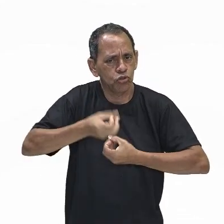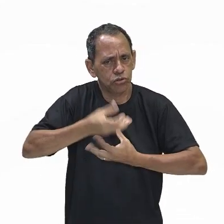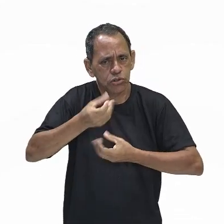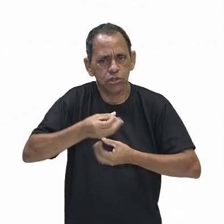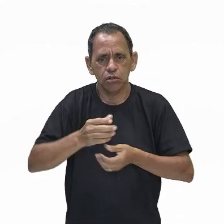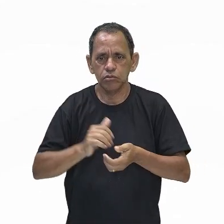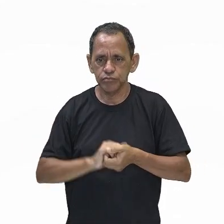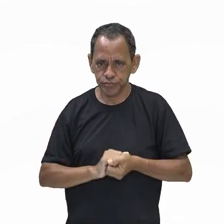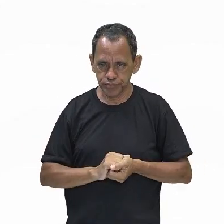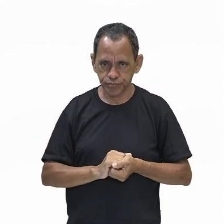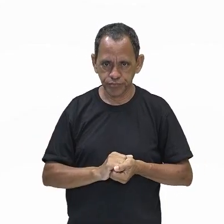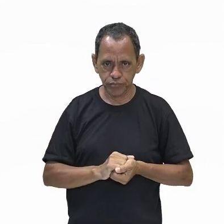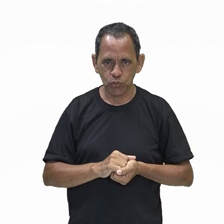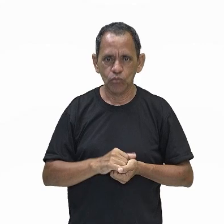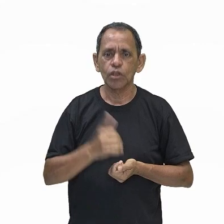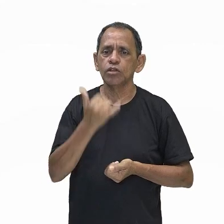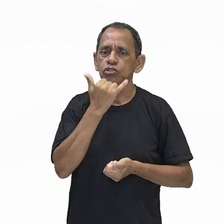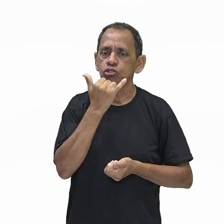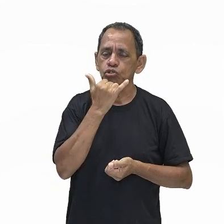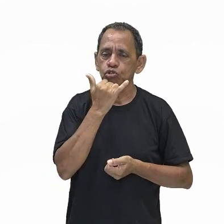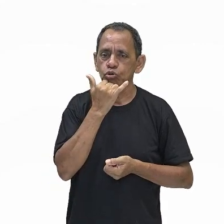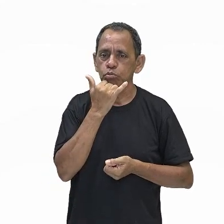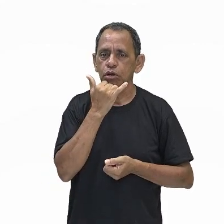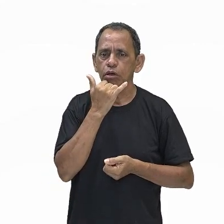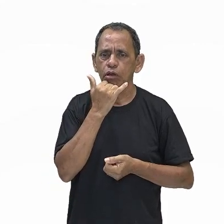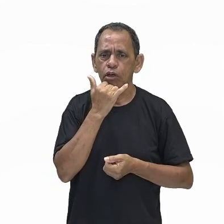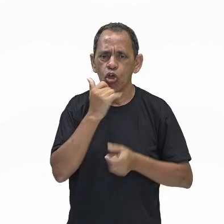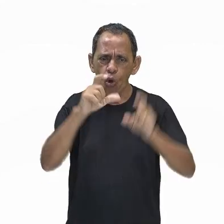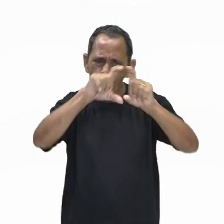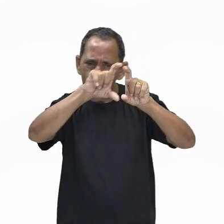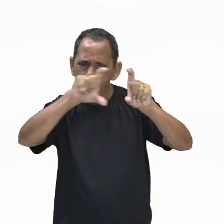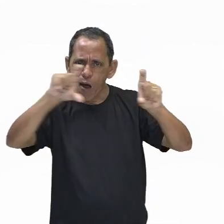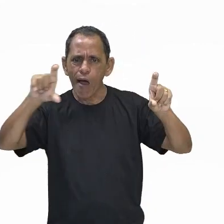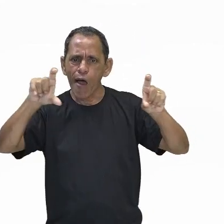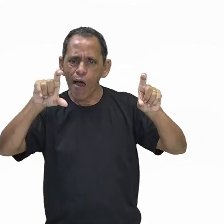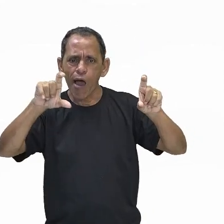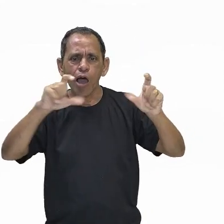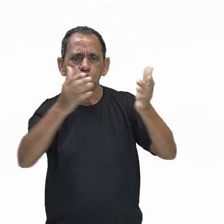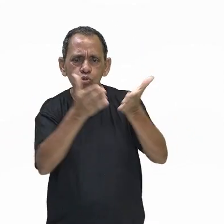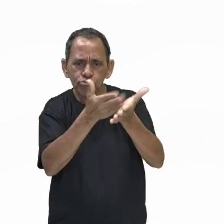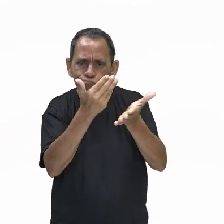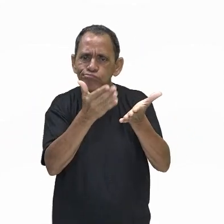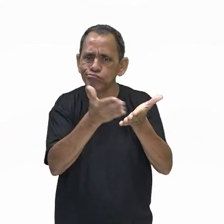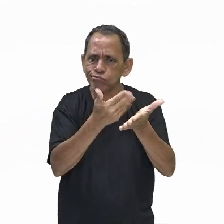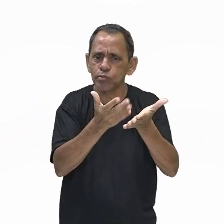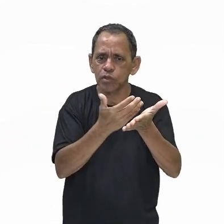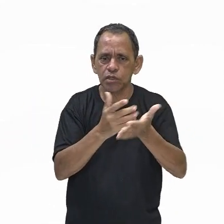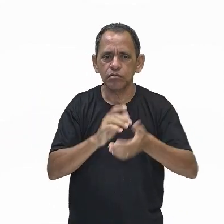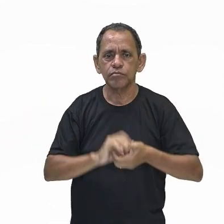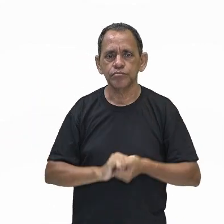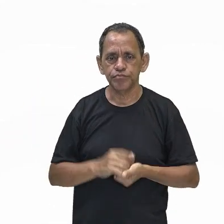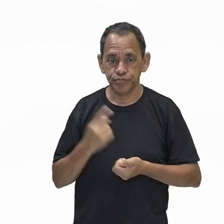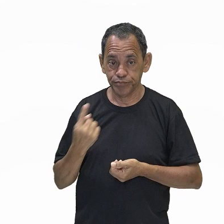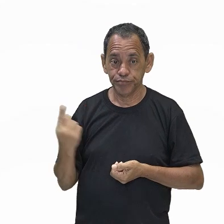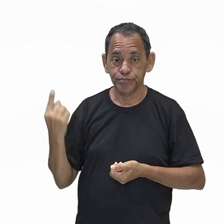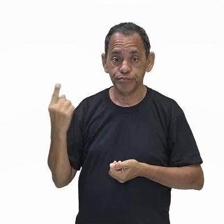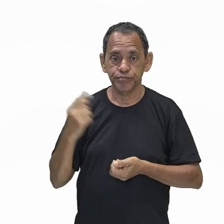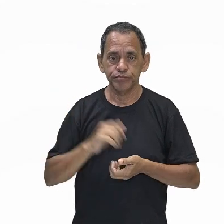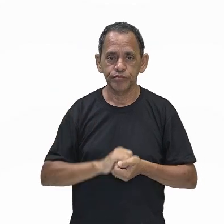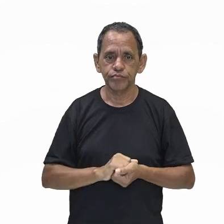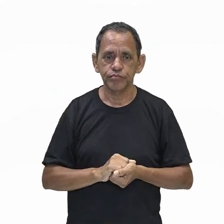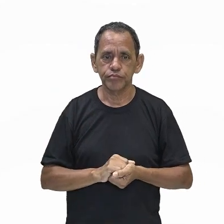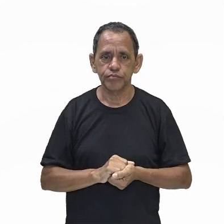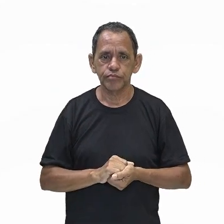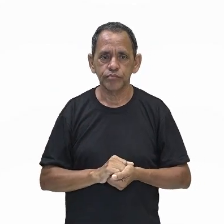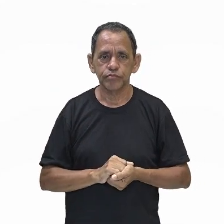perdão, um trecho aí do livro Sagarana, o Burrinho Pedreiro. Boi